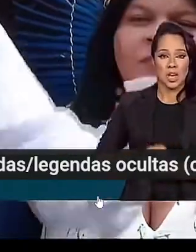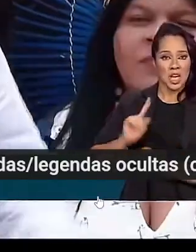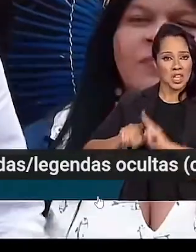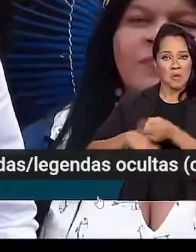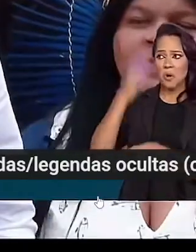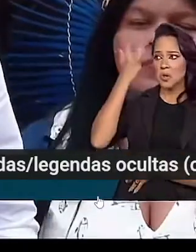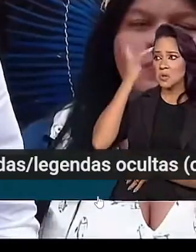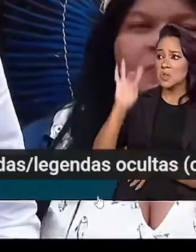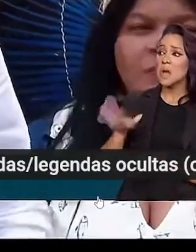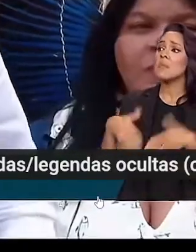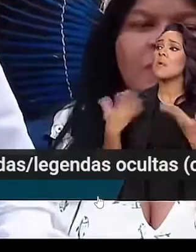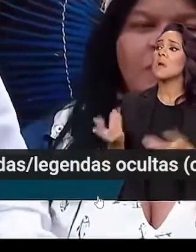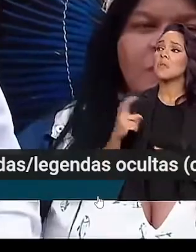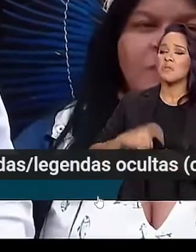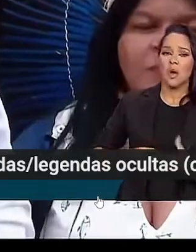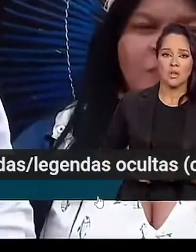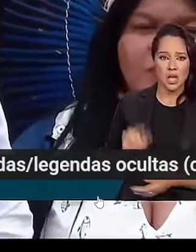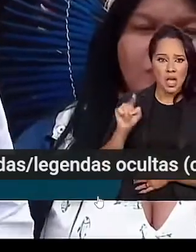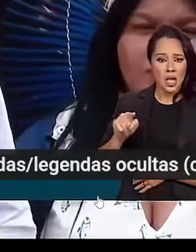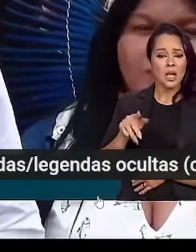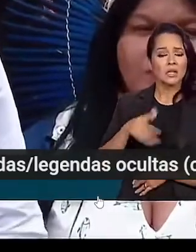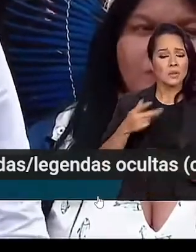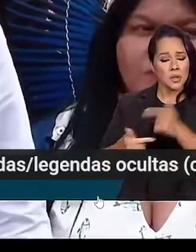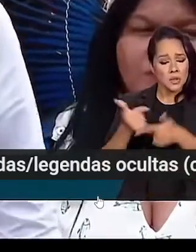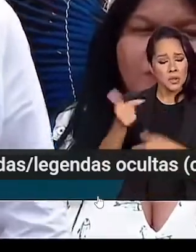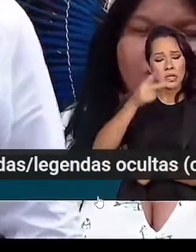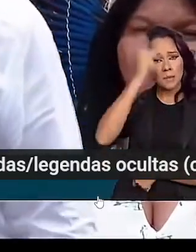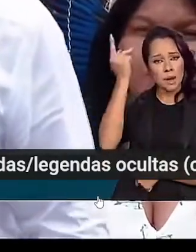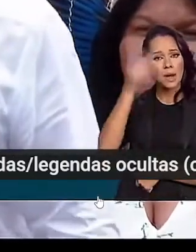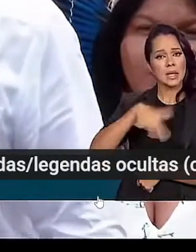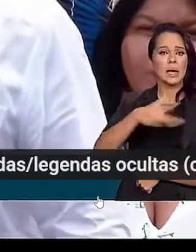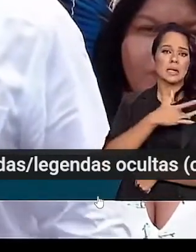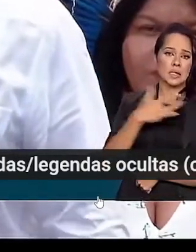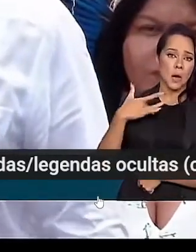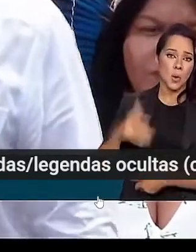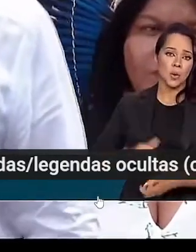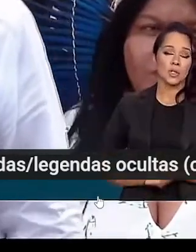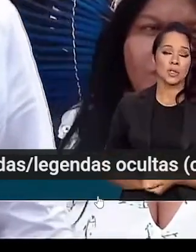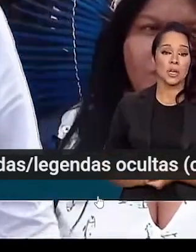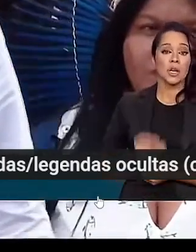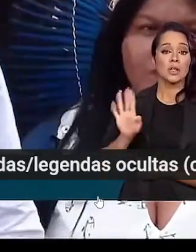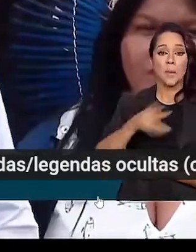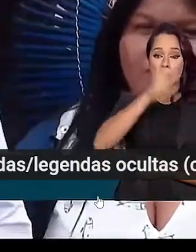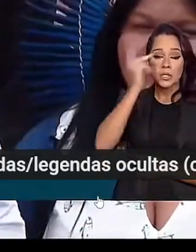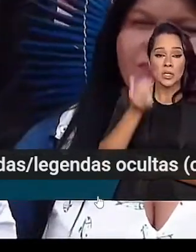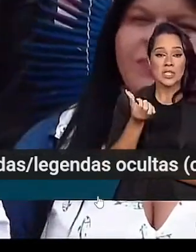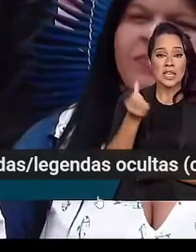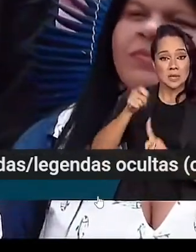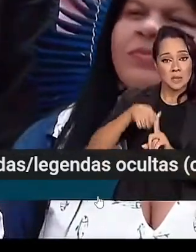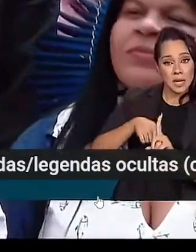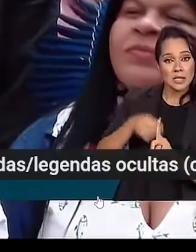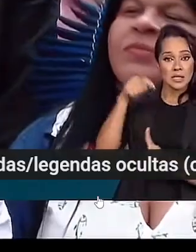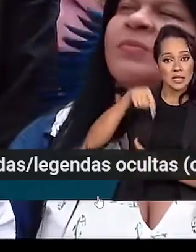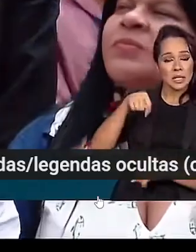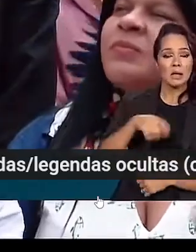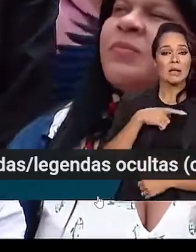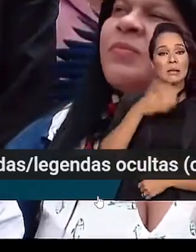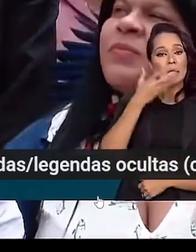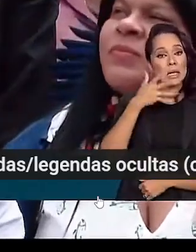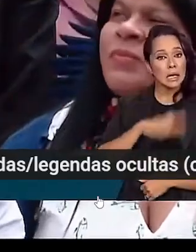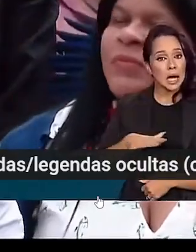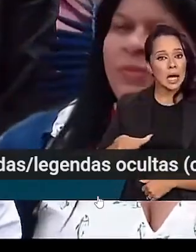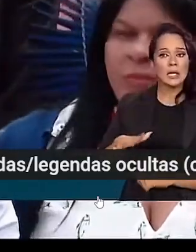lá em terras indígenas, de uma tribo conhecida como Yanomamis, né? São os